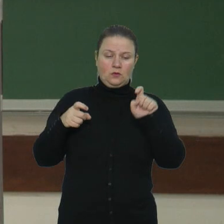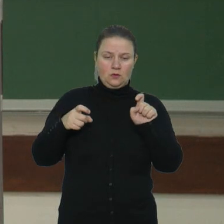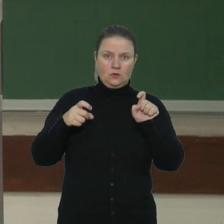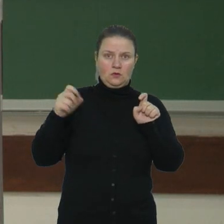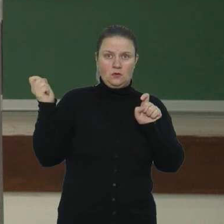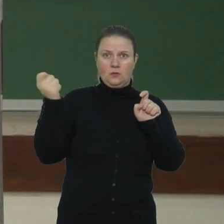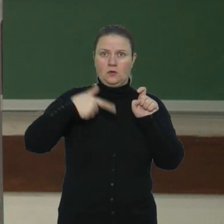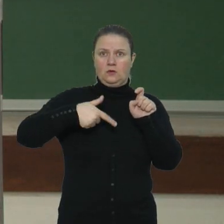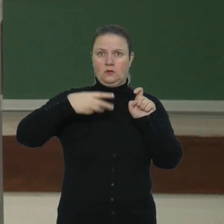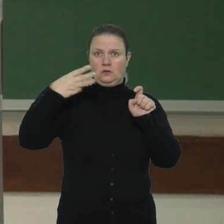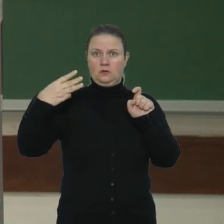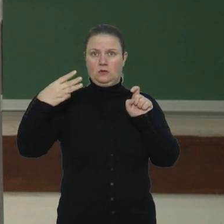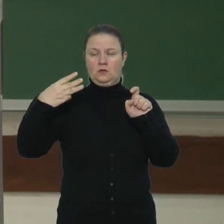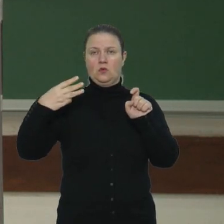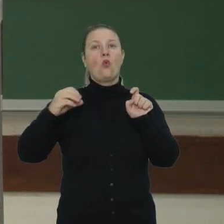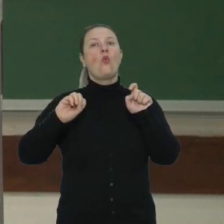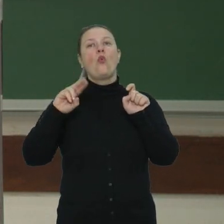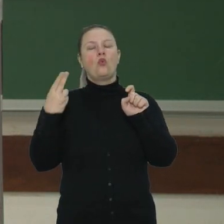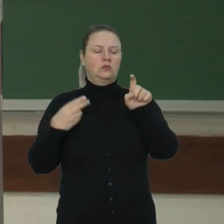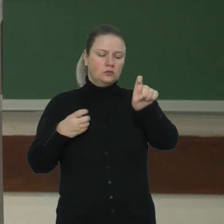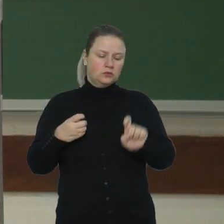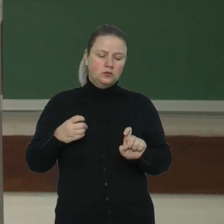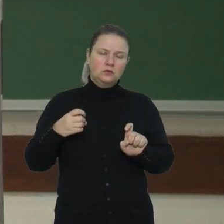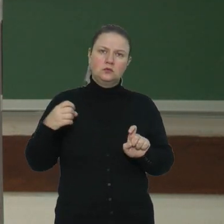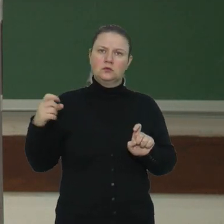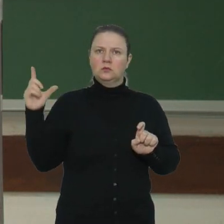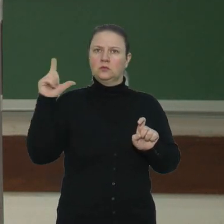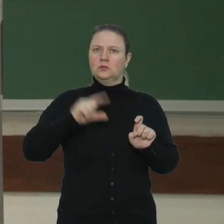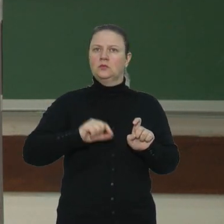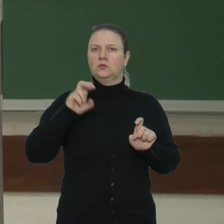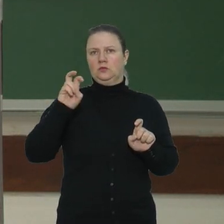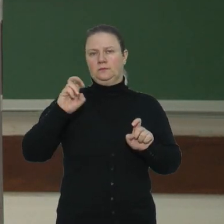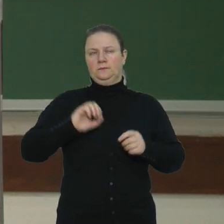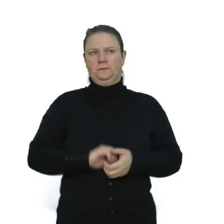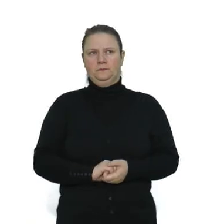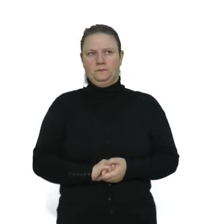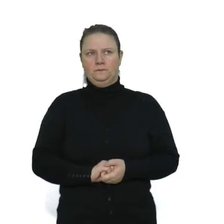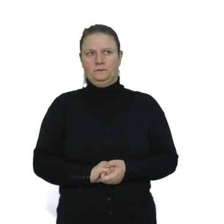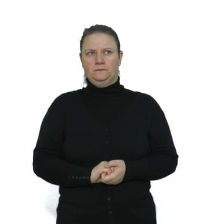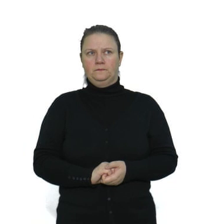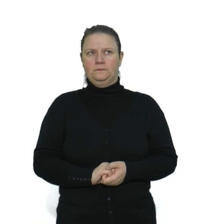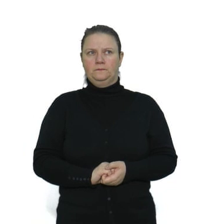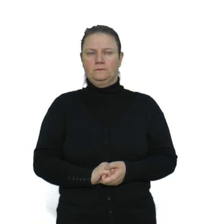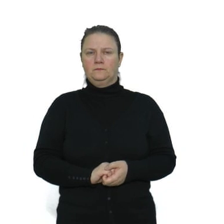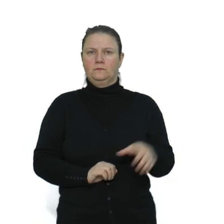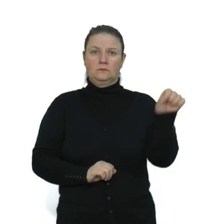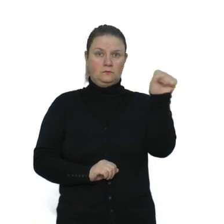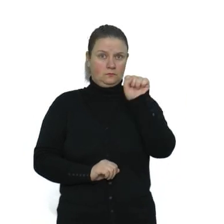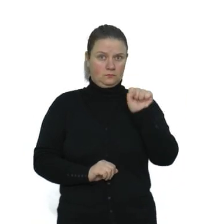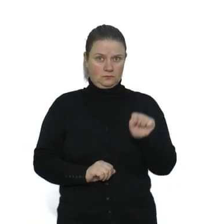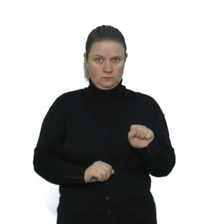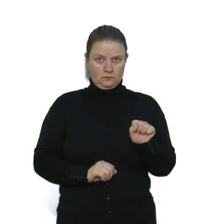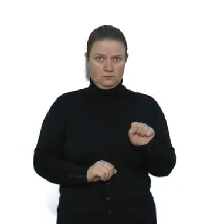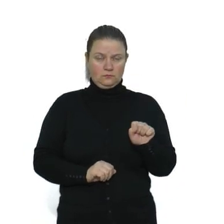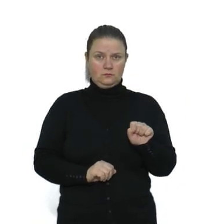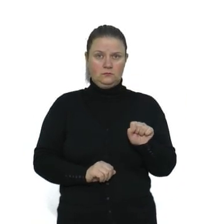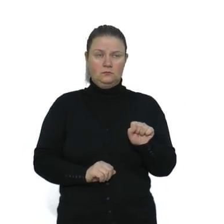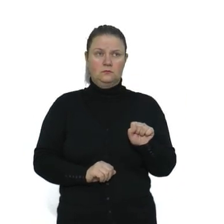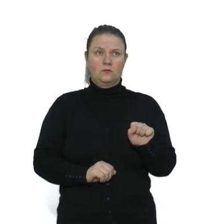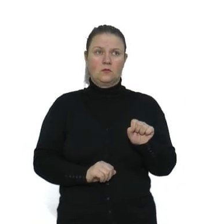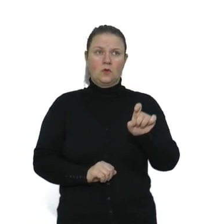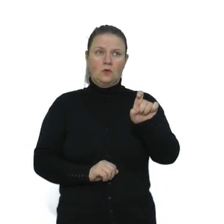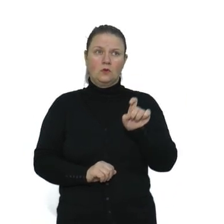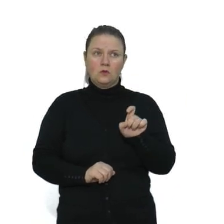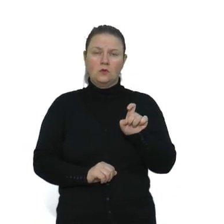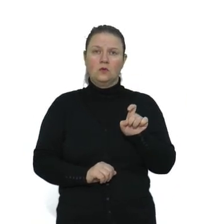menor do que o 5. Então, o conjunto solução dessa equação é o x pertence aos reais quando o x for maior que 3 ou o